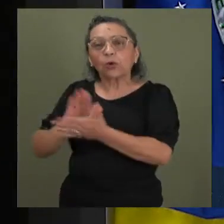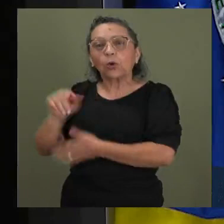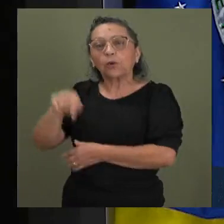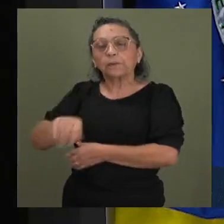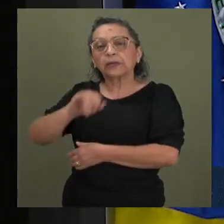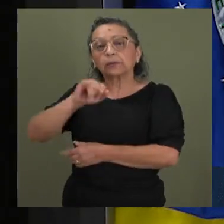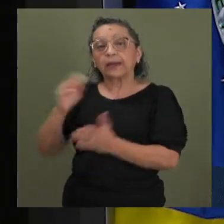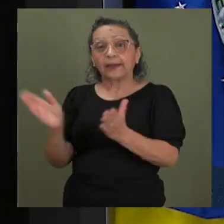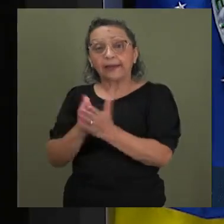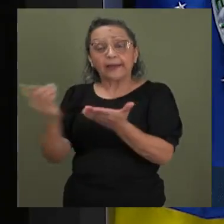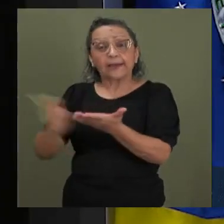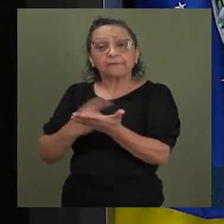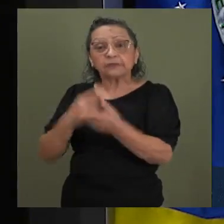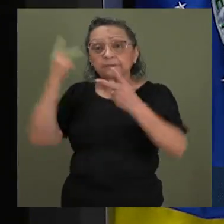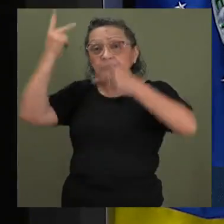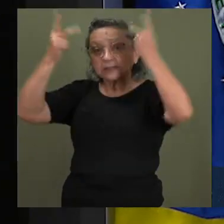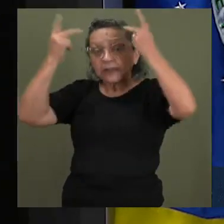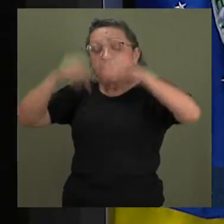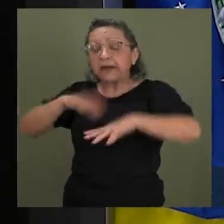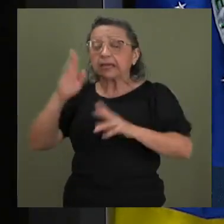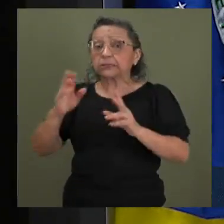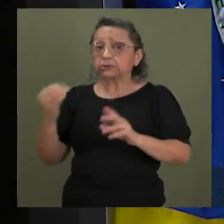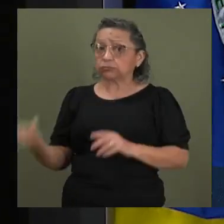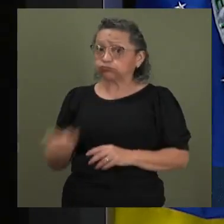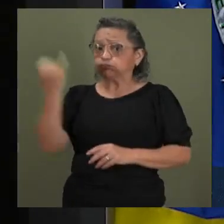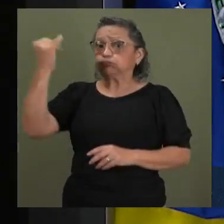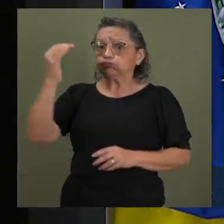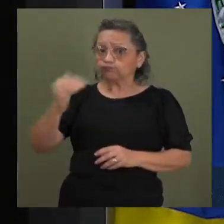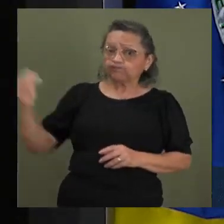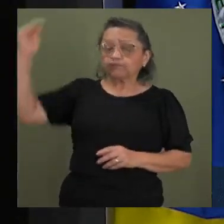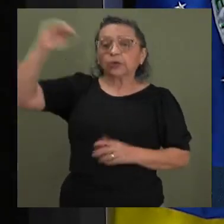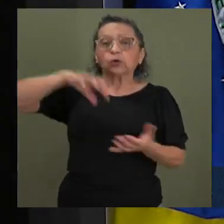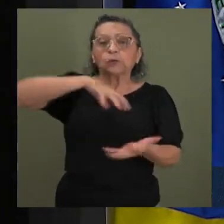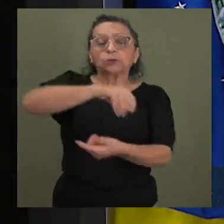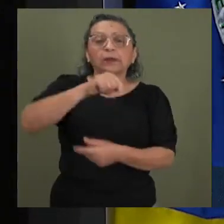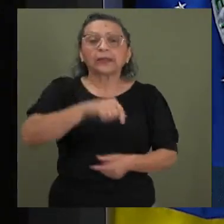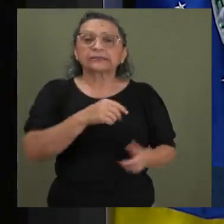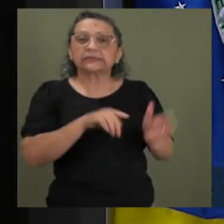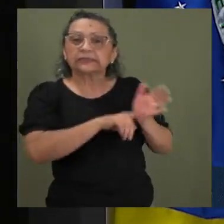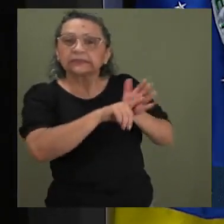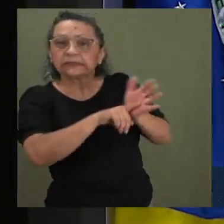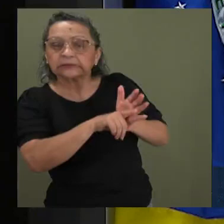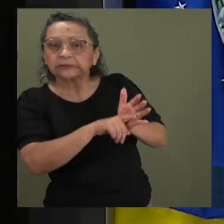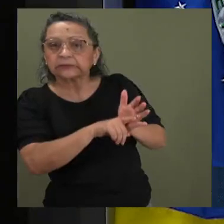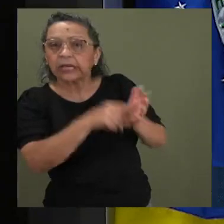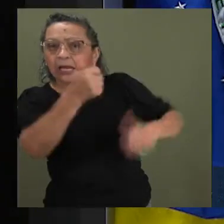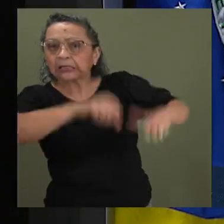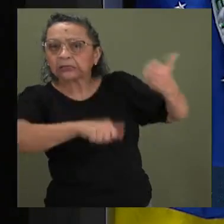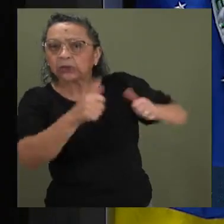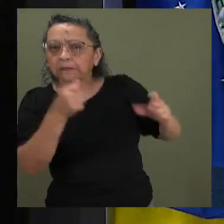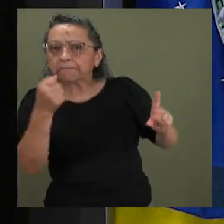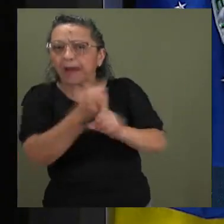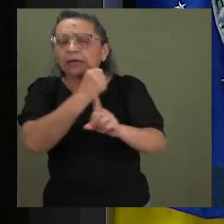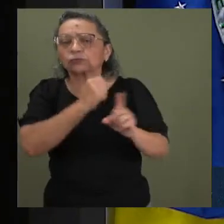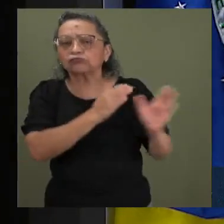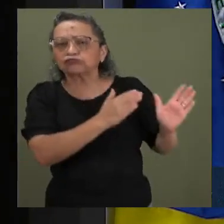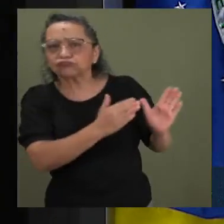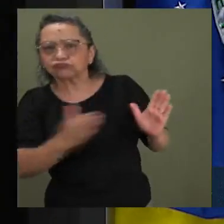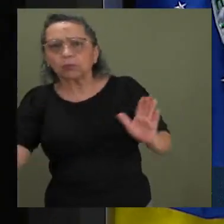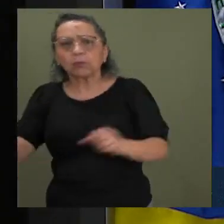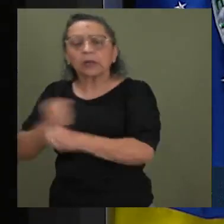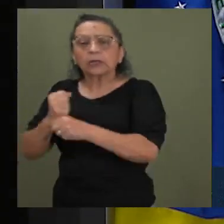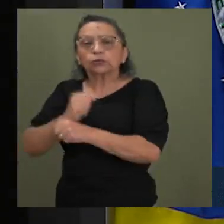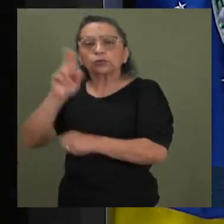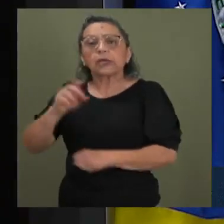das revistas de psiquiatria mais respeitáveis do mundo. Esse estudo analisou o impacto de longo prazo do uso da maconha